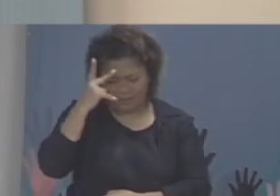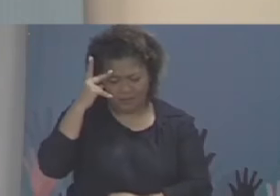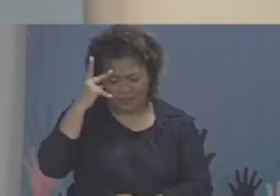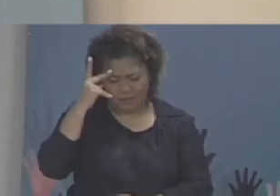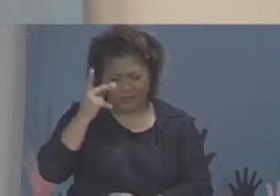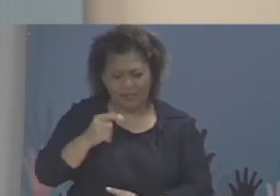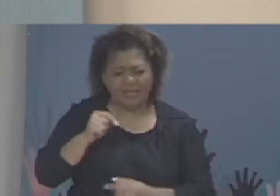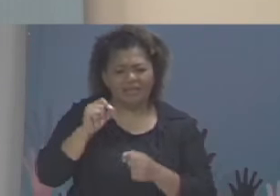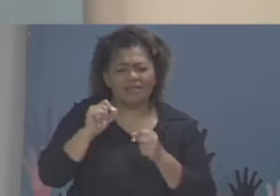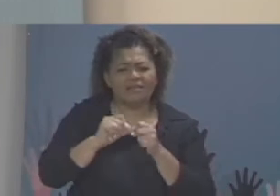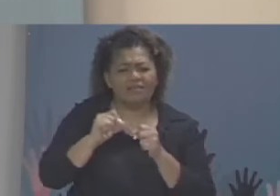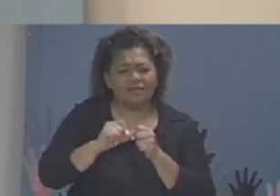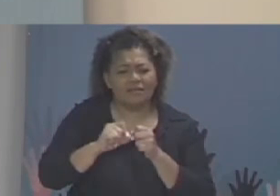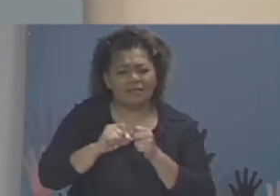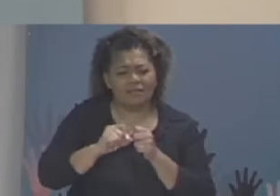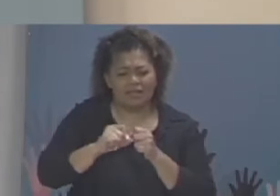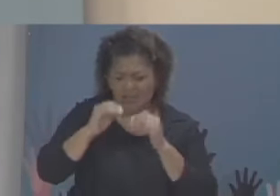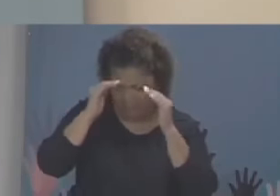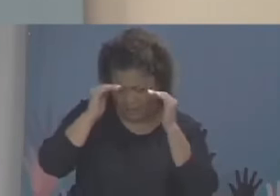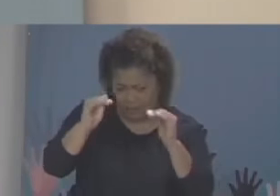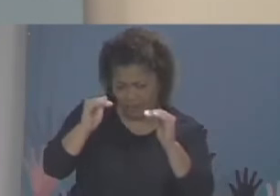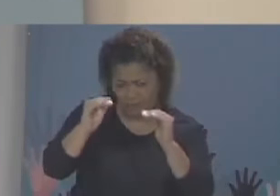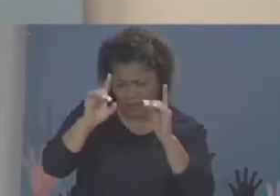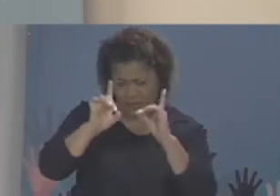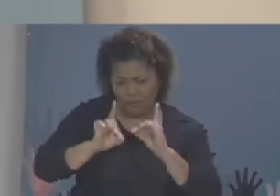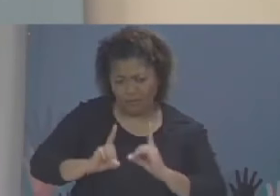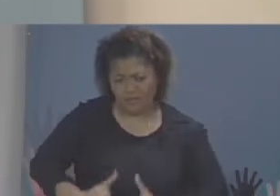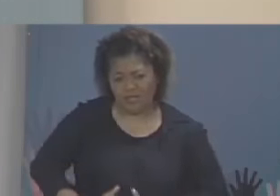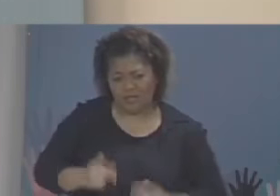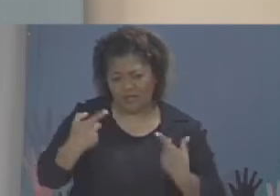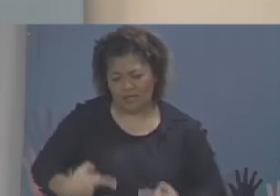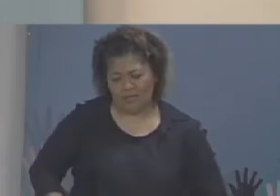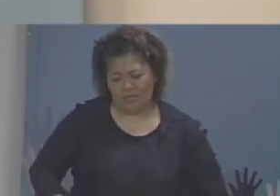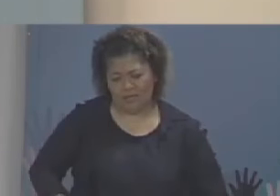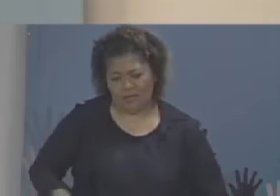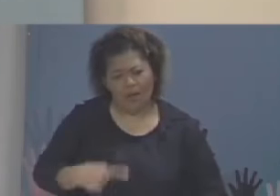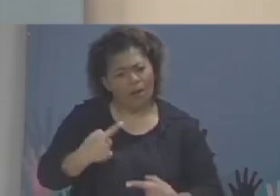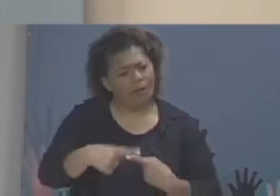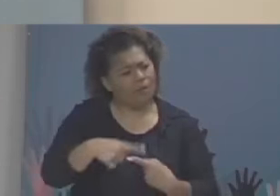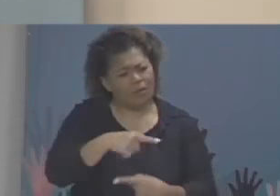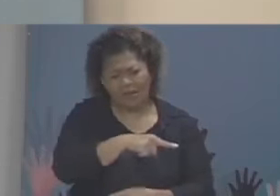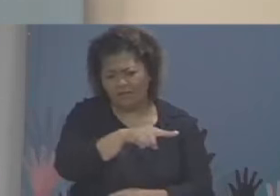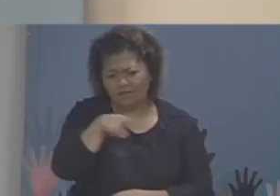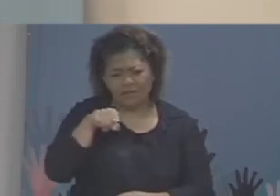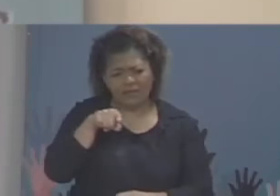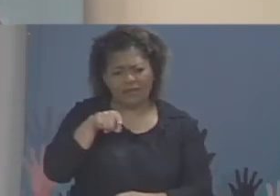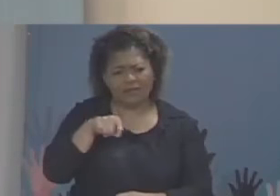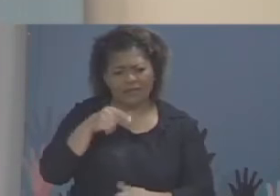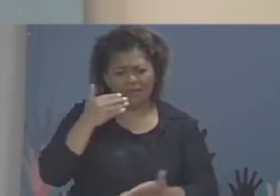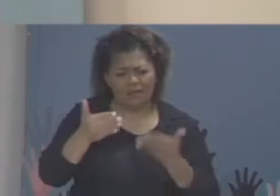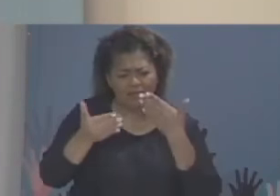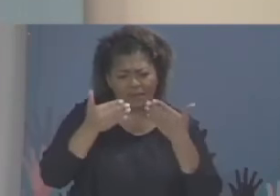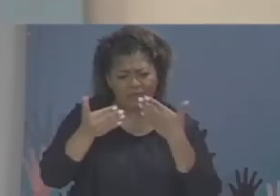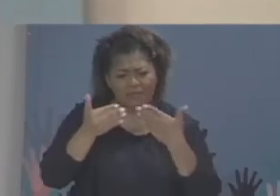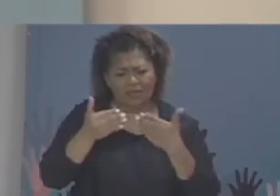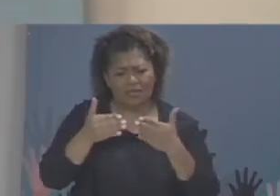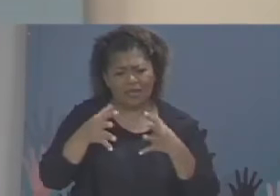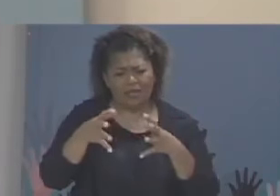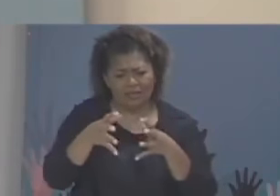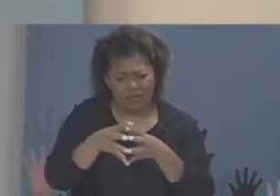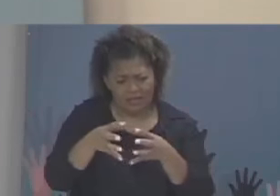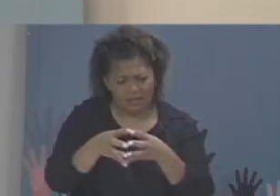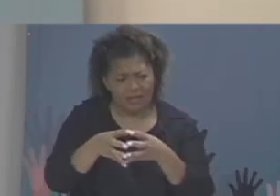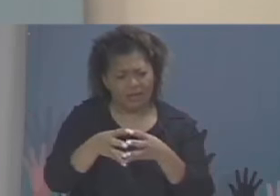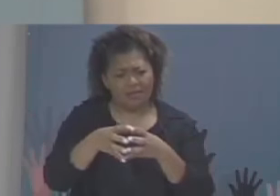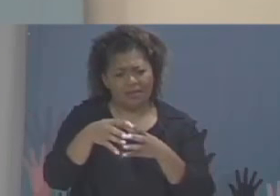que eles fazem um desrespeito aos direitos humanos, nós queremos saber por que vocês, que estão na gestão há tanto tempo, há 50 anos existe psicologia no